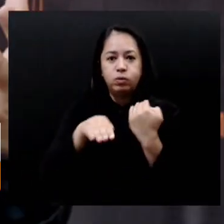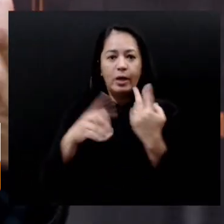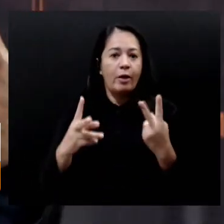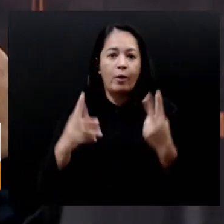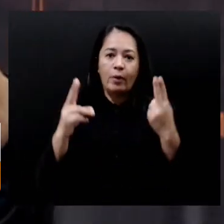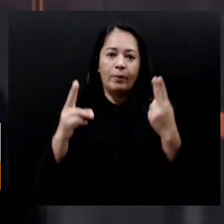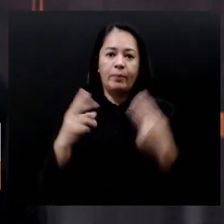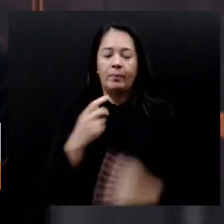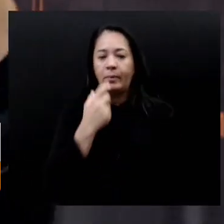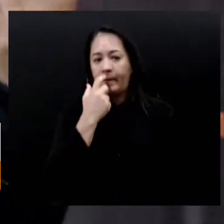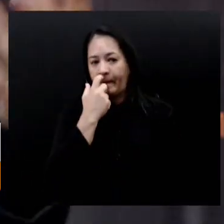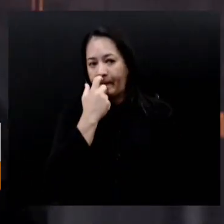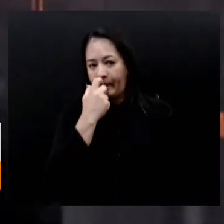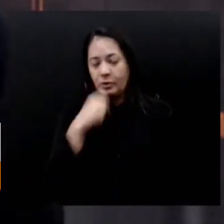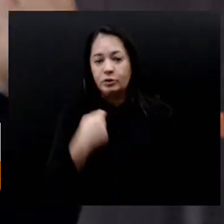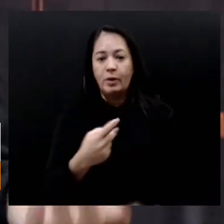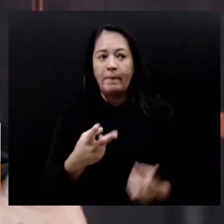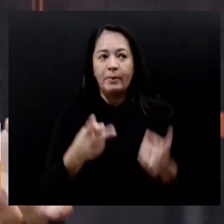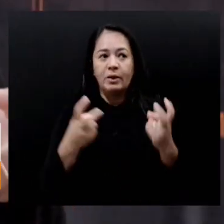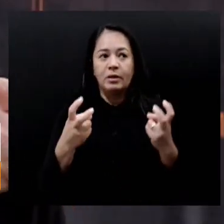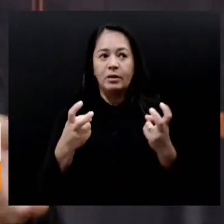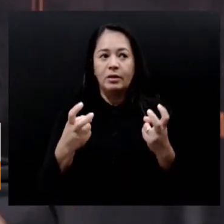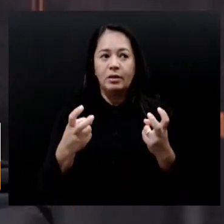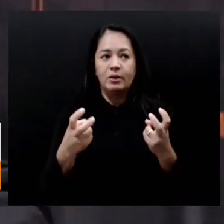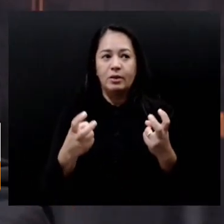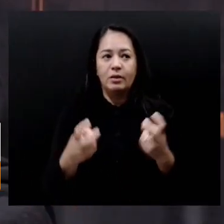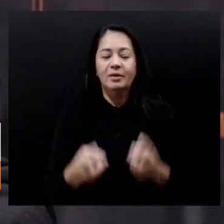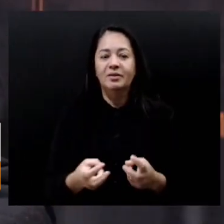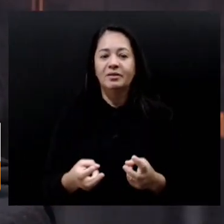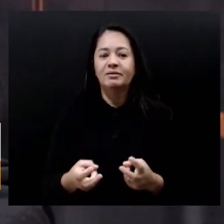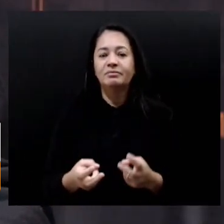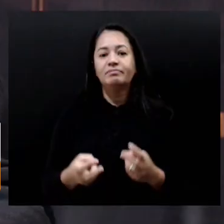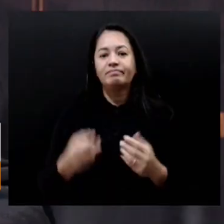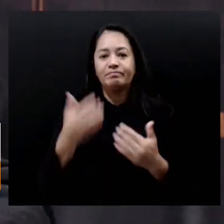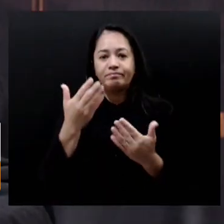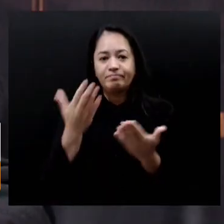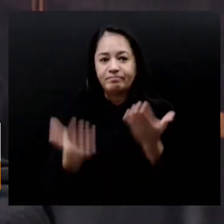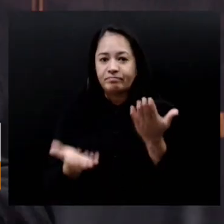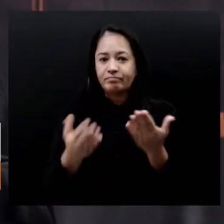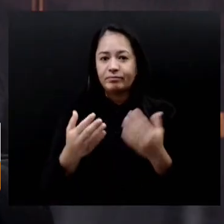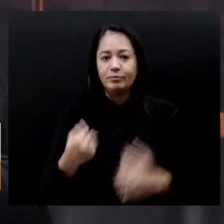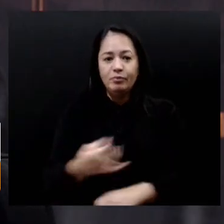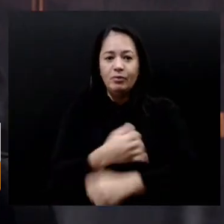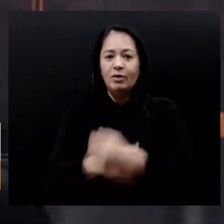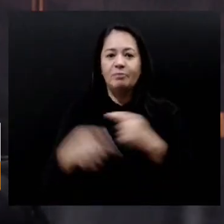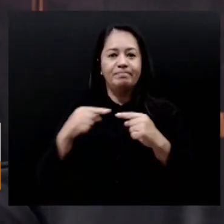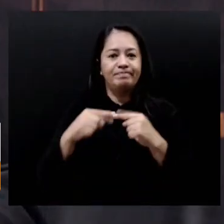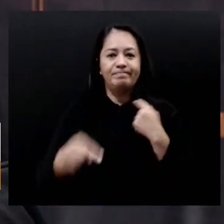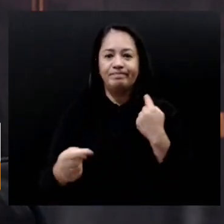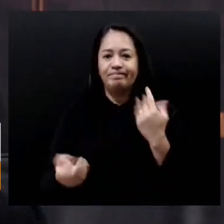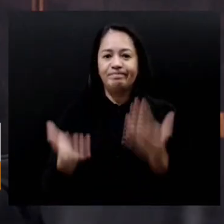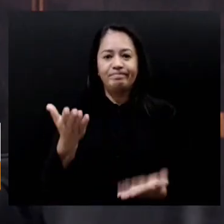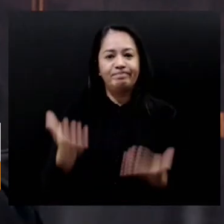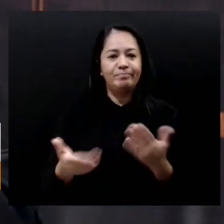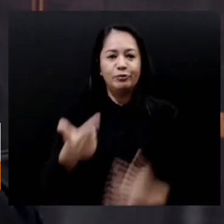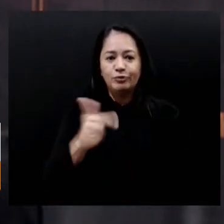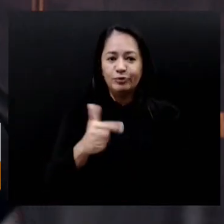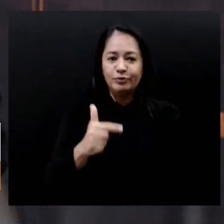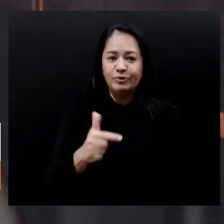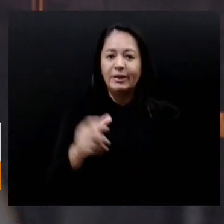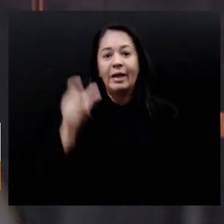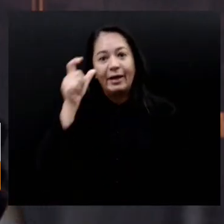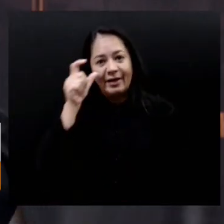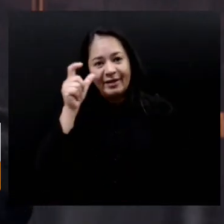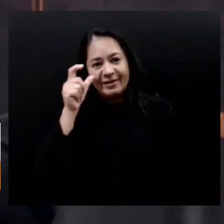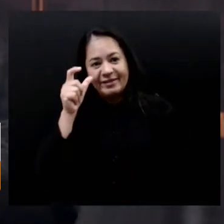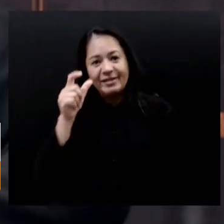pessoa enraivecida, ela tem uma desproporção emocional em relação à raiva, né? É interessante fazer essa distinção, porque